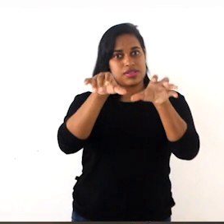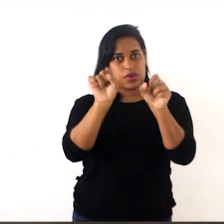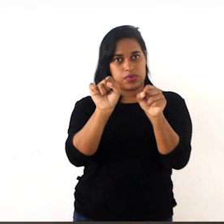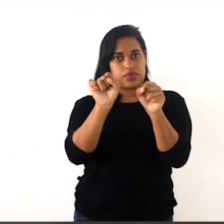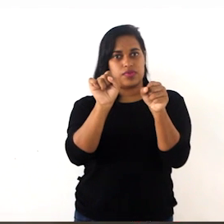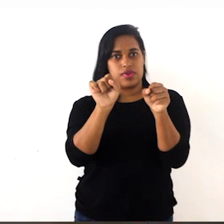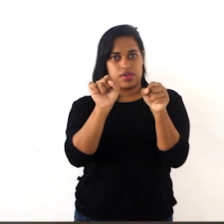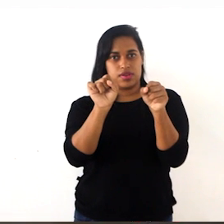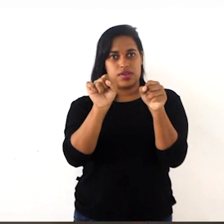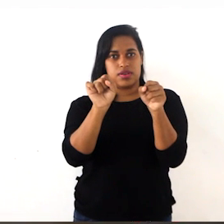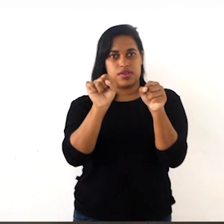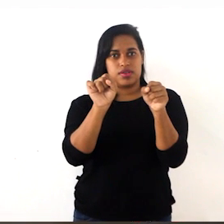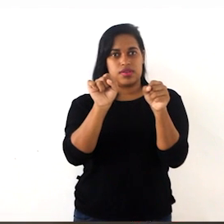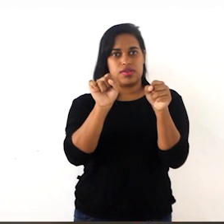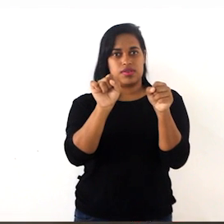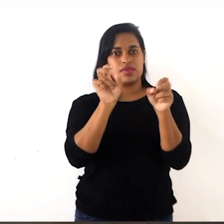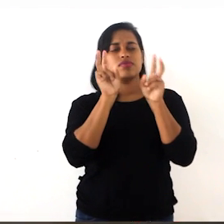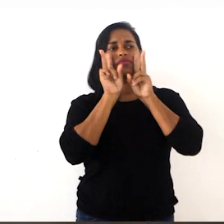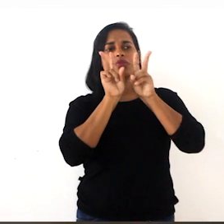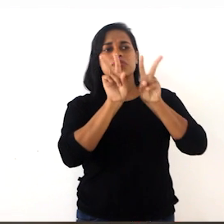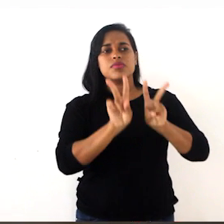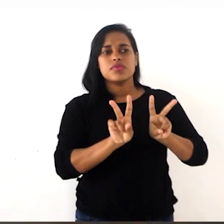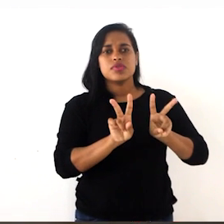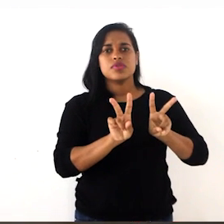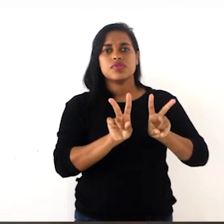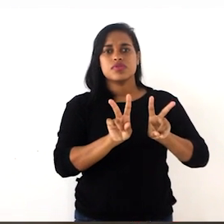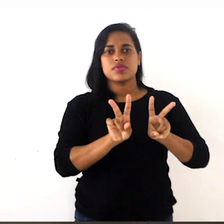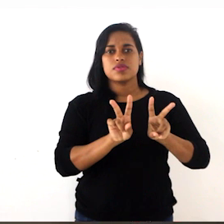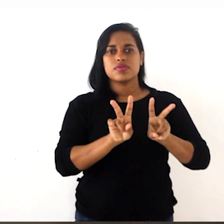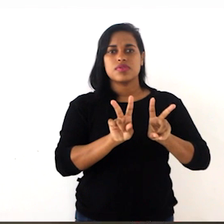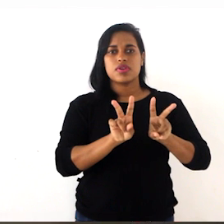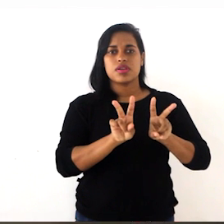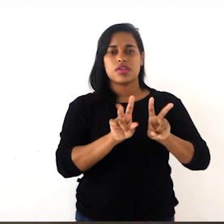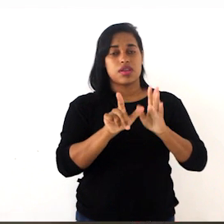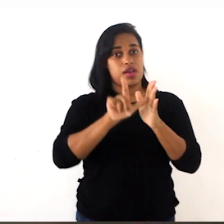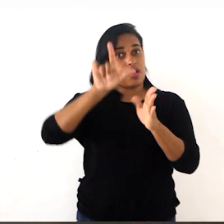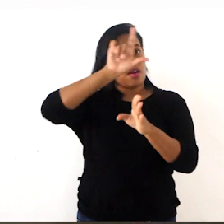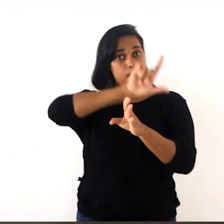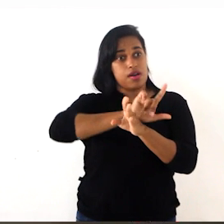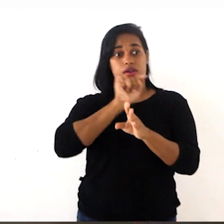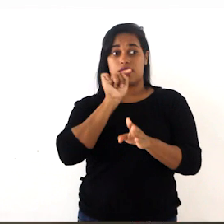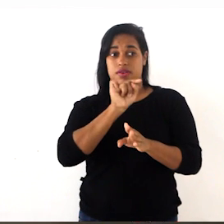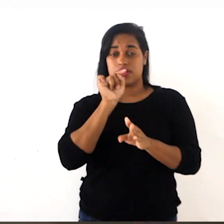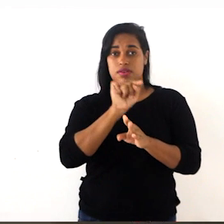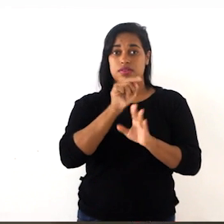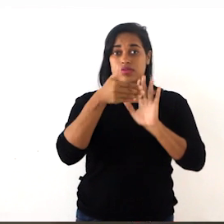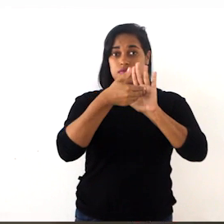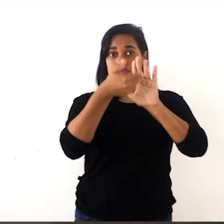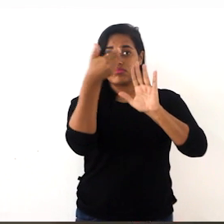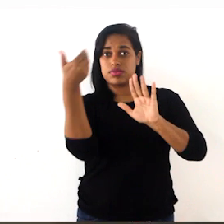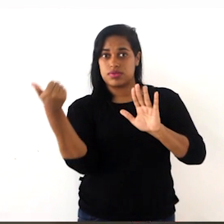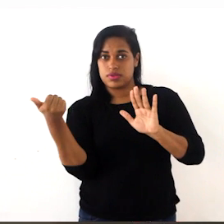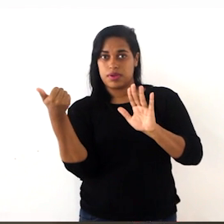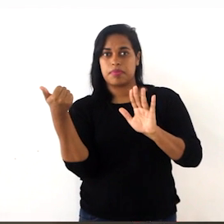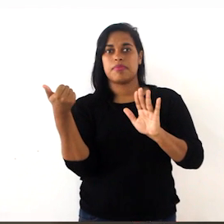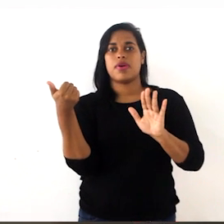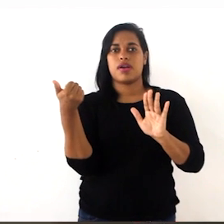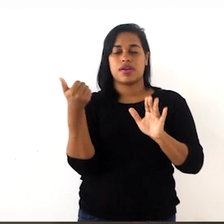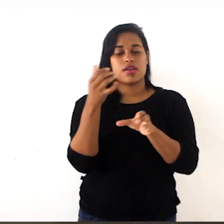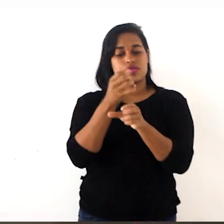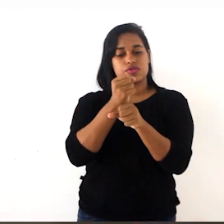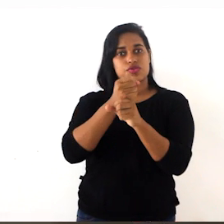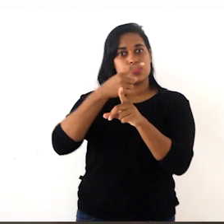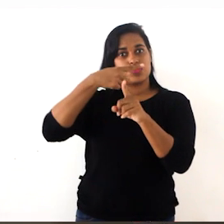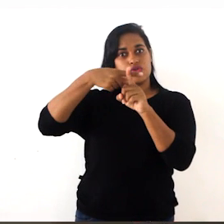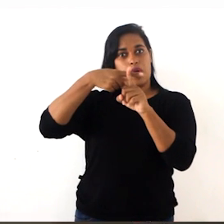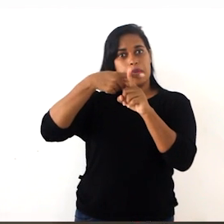salvar, vamos ver, sim, antes disso eu vou apagar aqui um desses resultados de soma